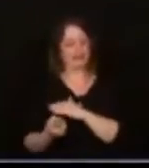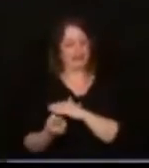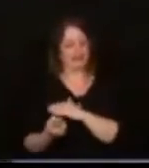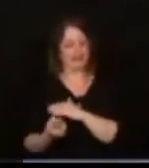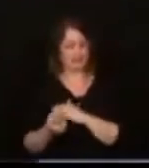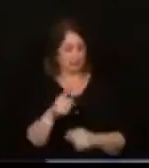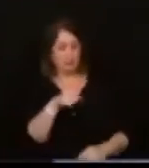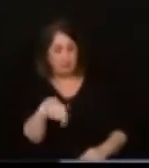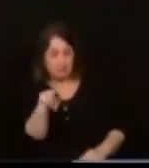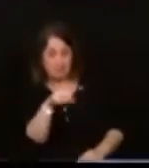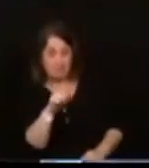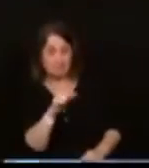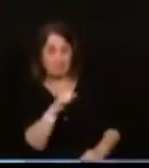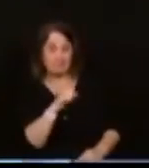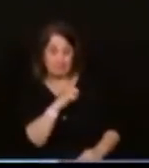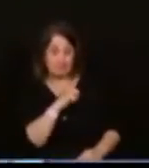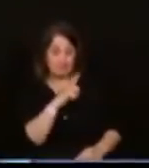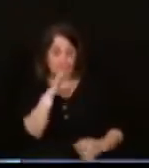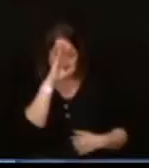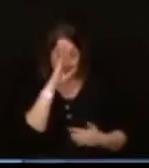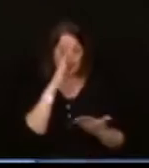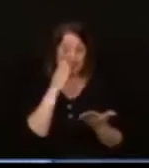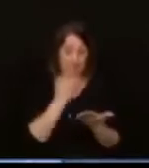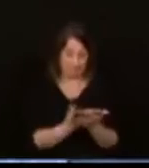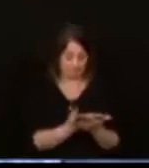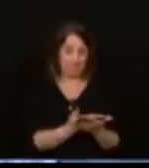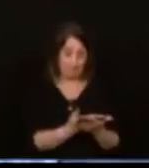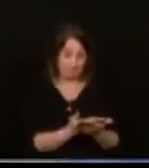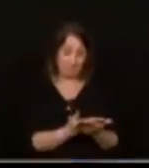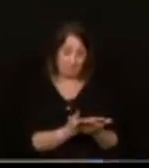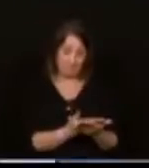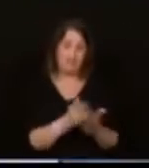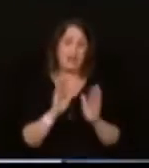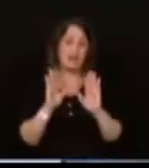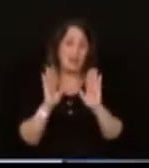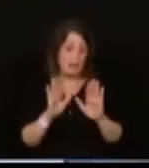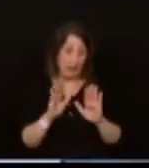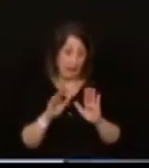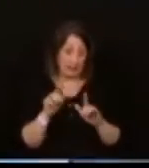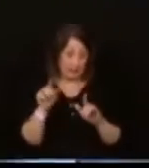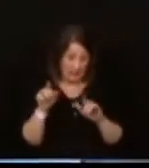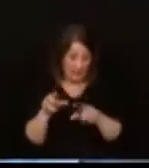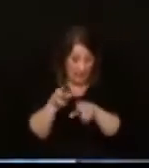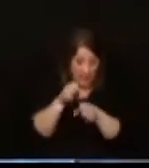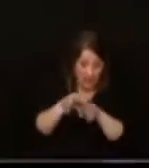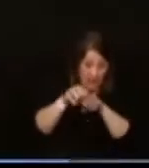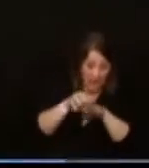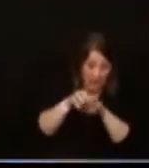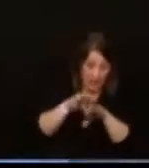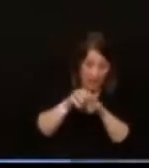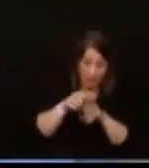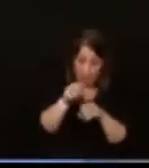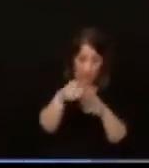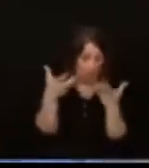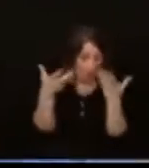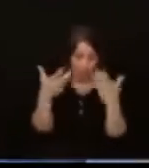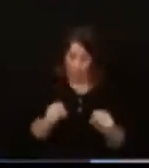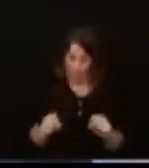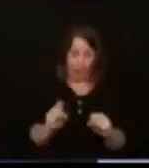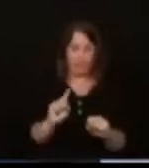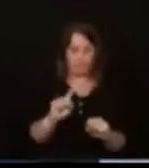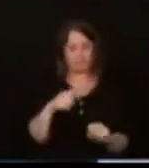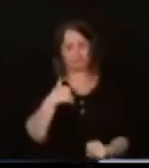Aqueles que temam em fugir desse ensinamento, eu faço um apelo.